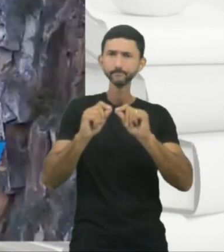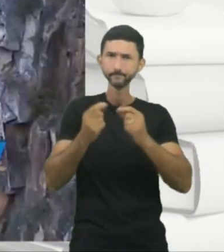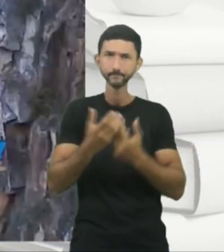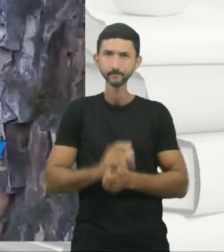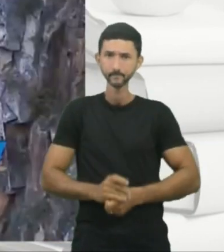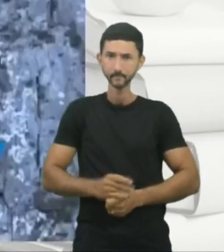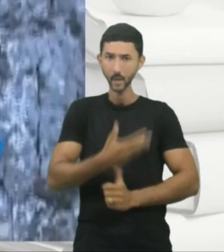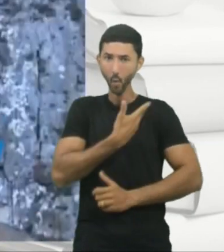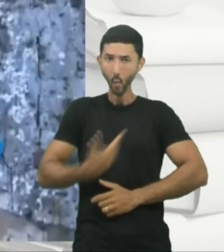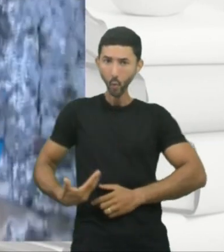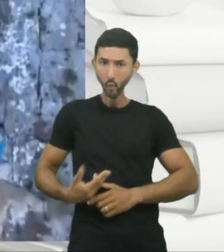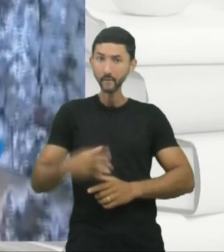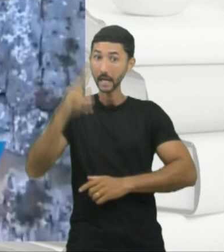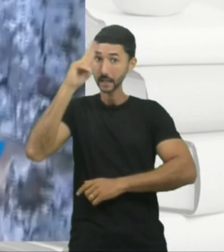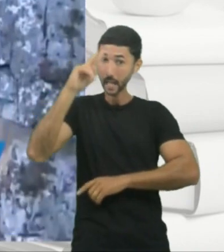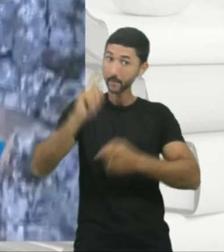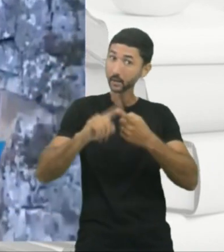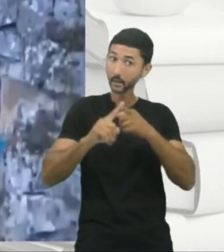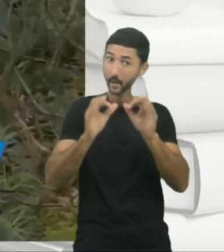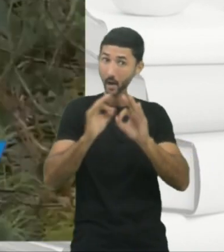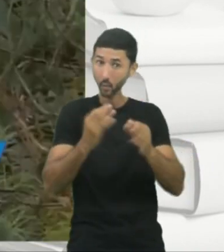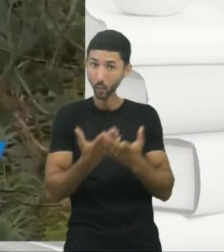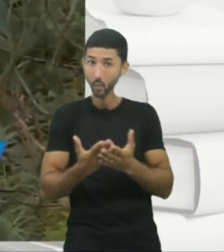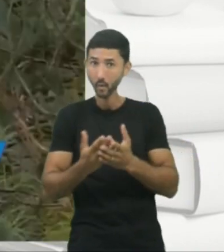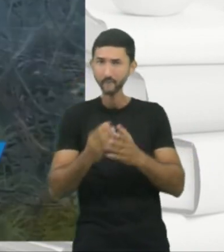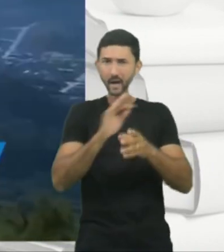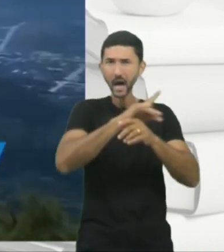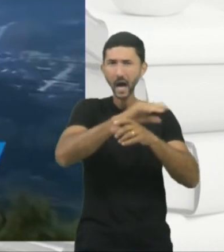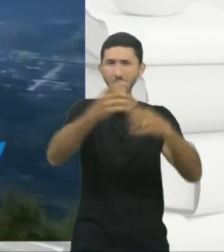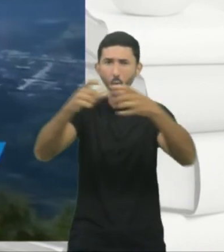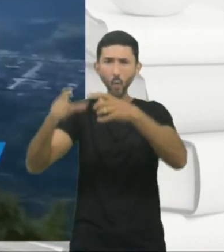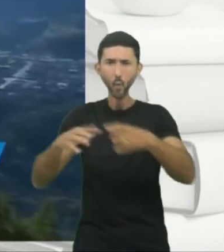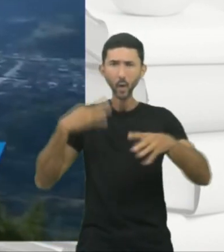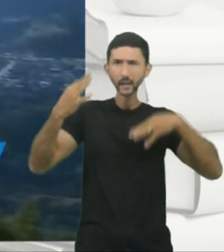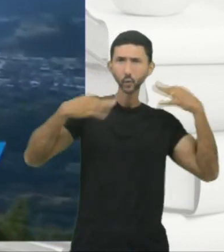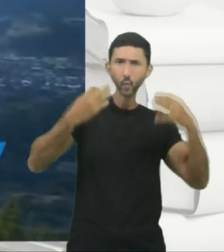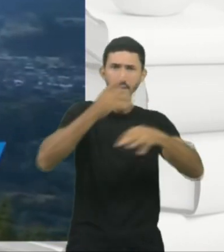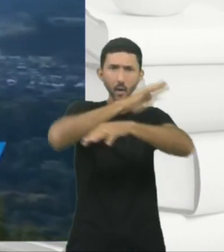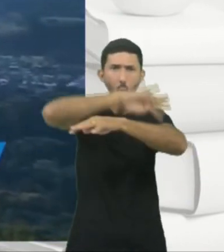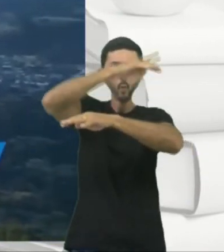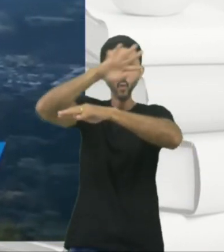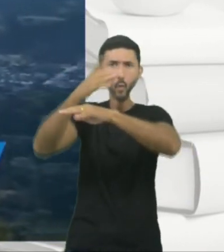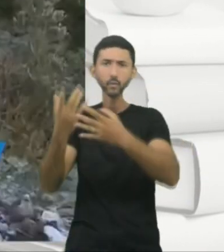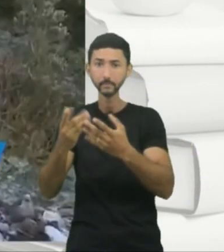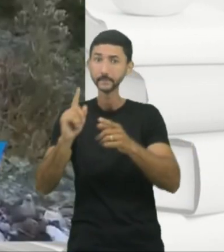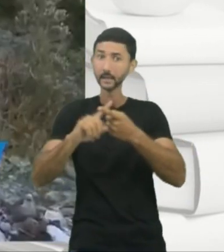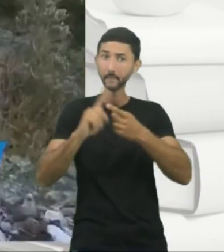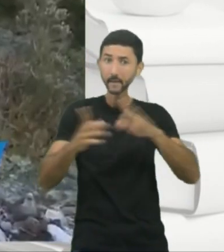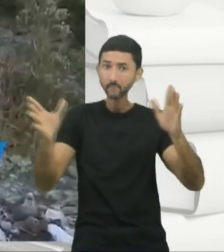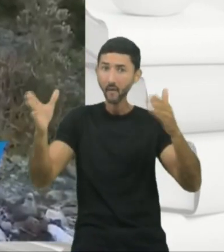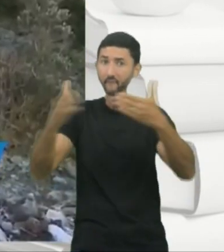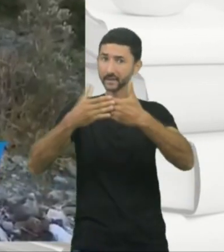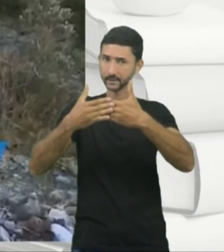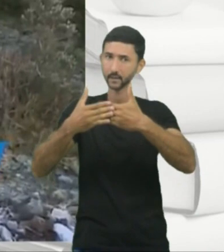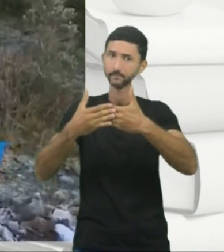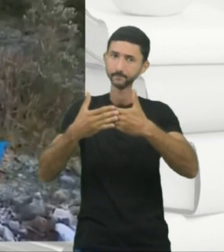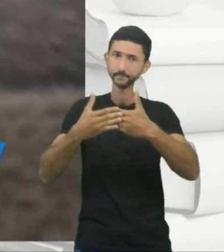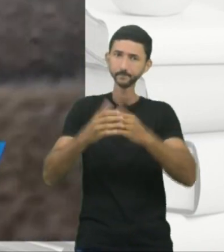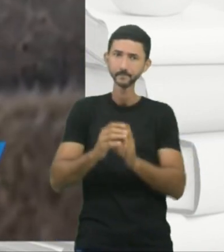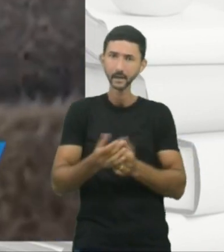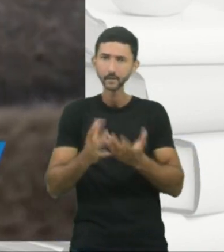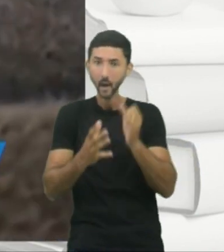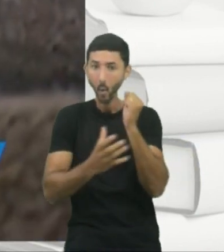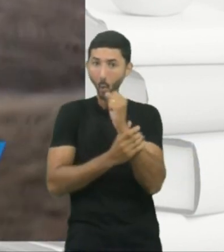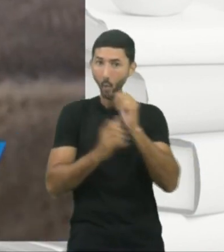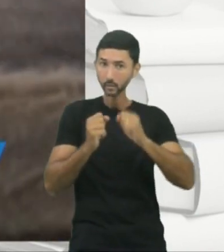As autoridades lembram ainda que muitos pontos turísticos, como o Morro das Antenas, em Urupema, estão fechados. A